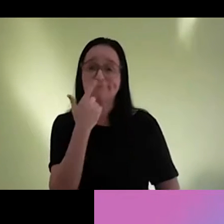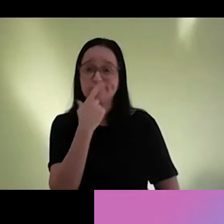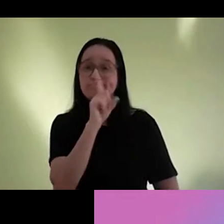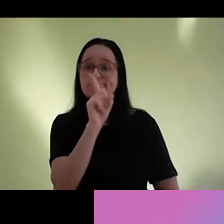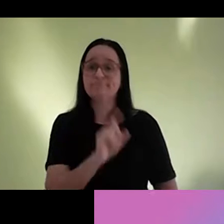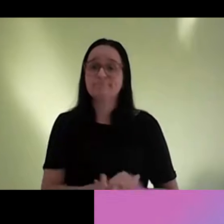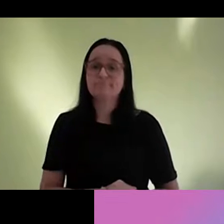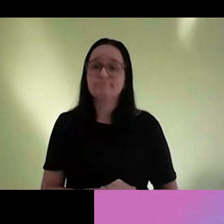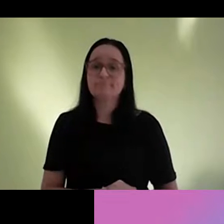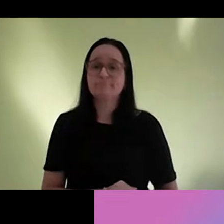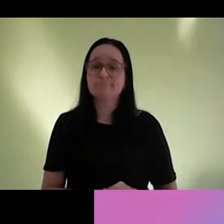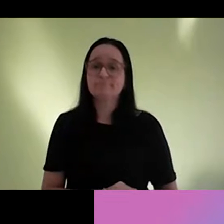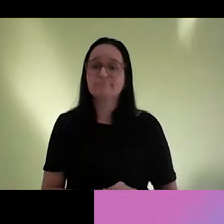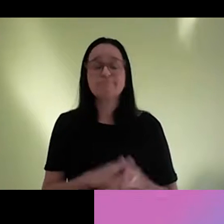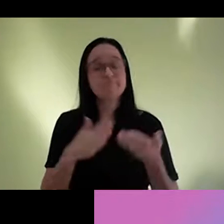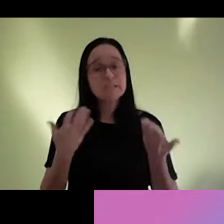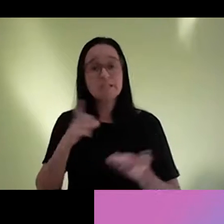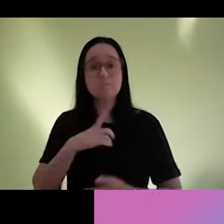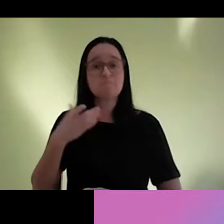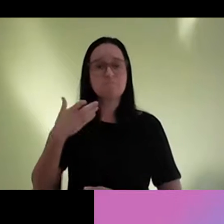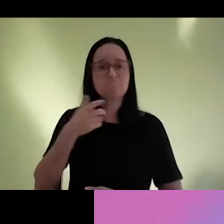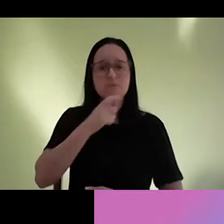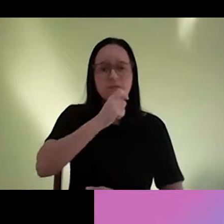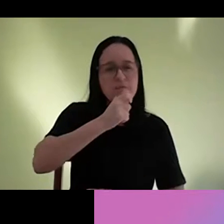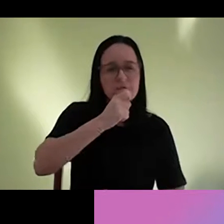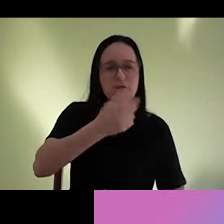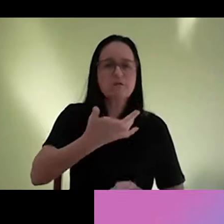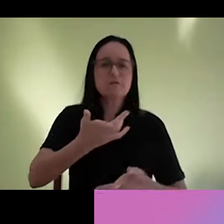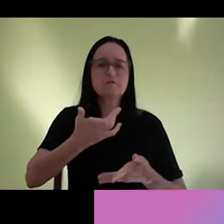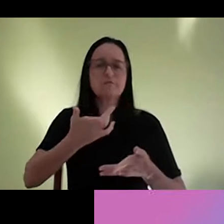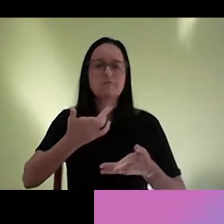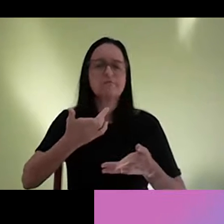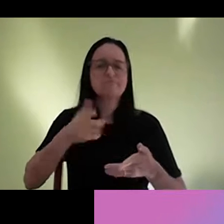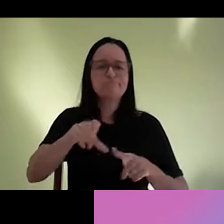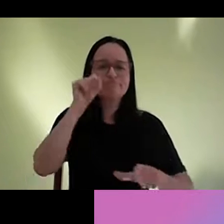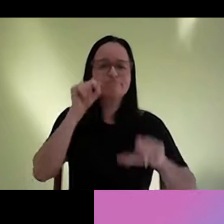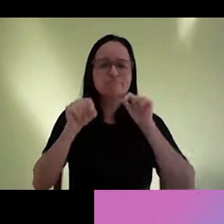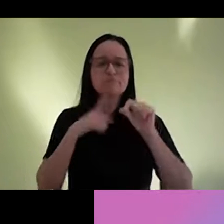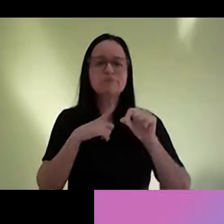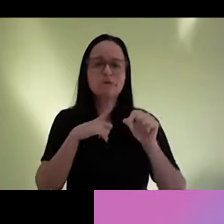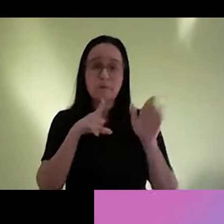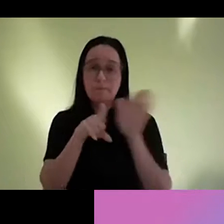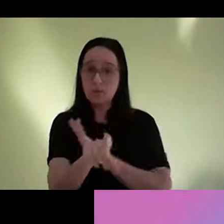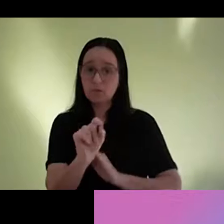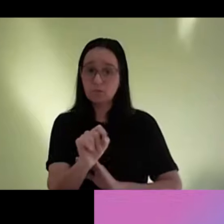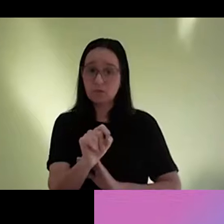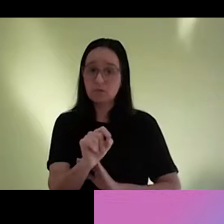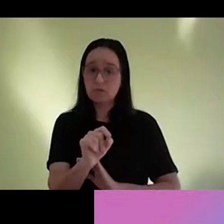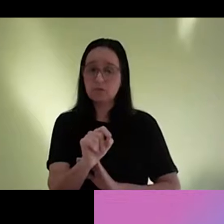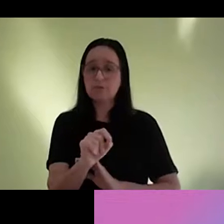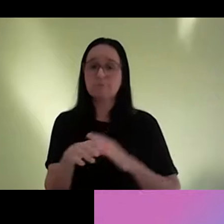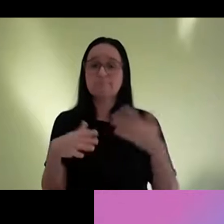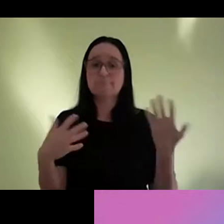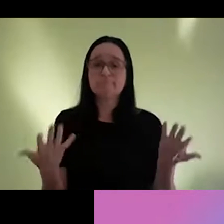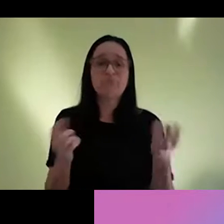quando eu faço uma entrevista eu participo de um processo seletivo de estágio a última coisa que eu quero saber se aquela pessoa já rodou na vida é